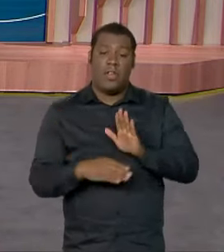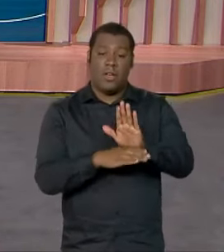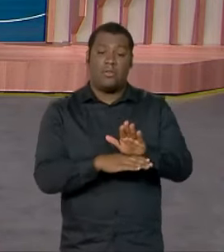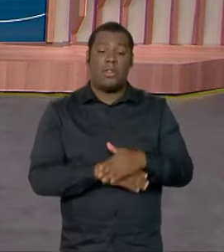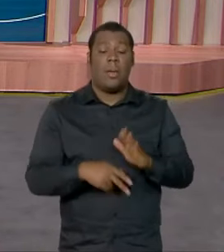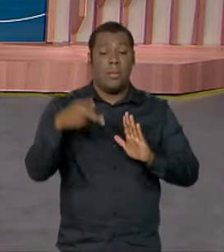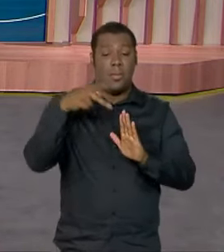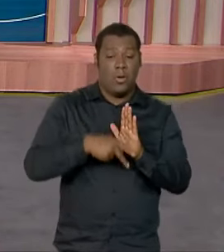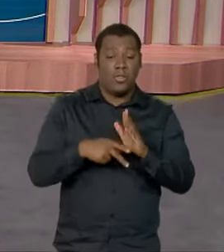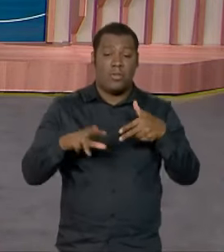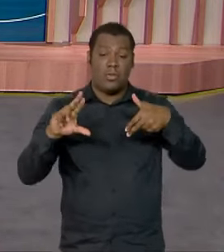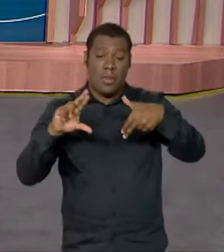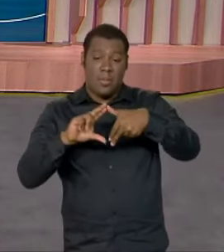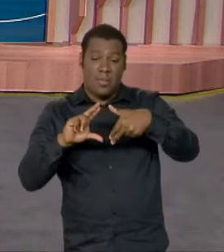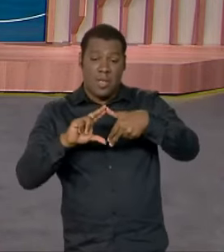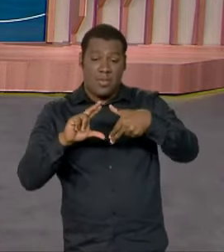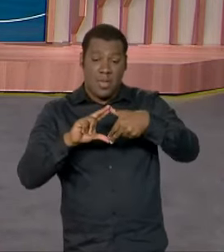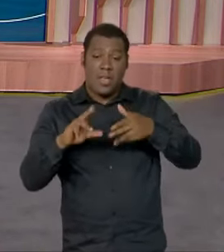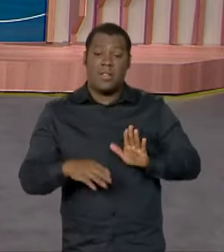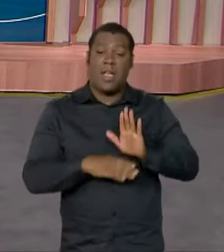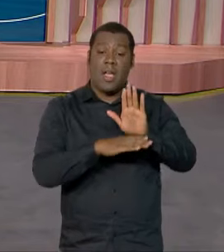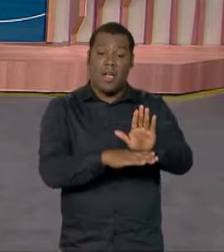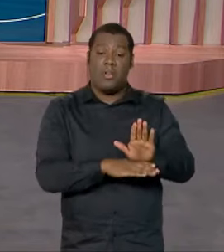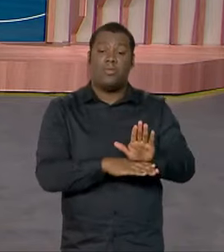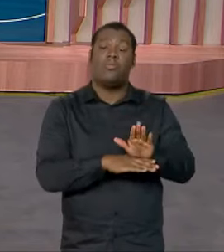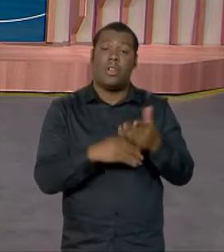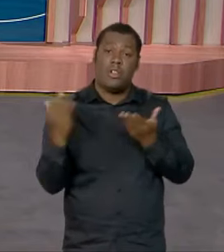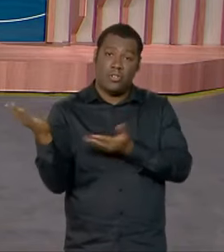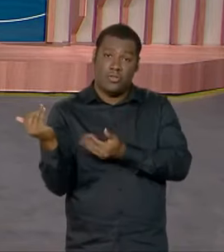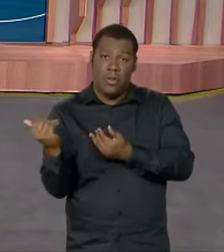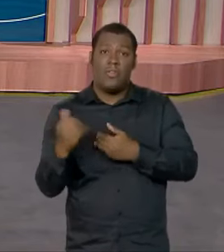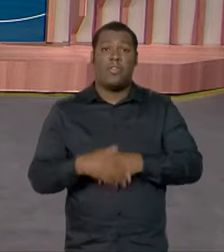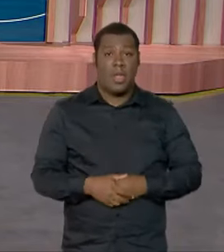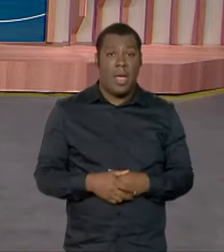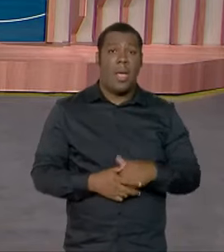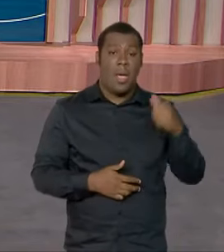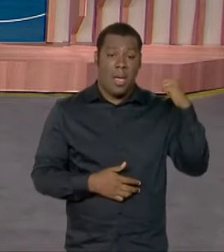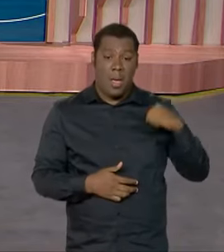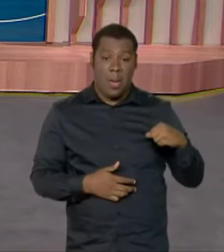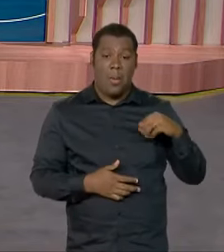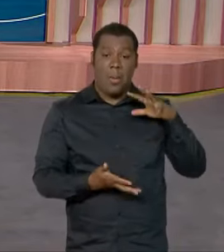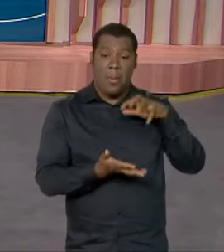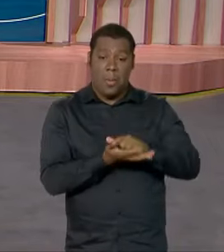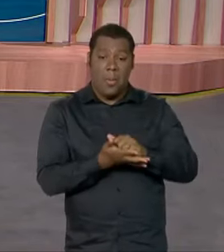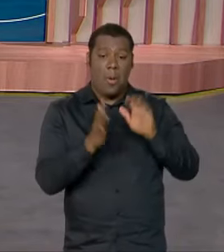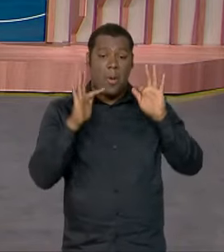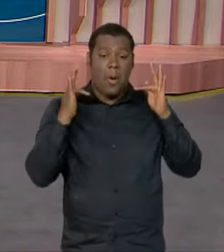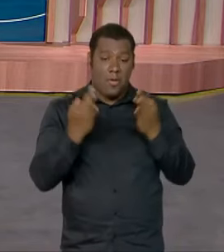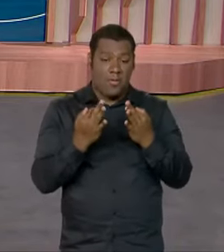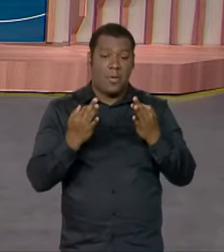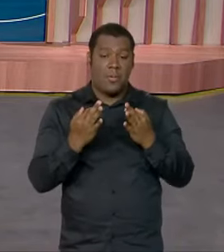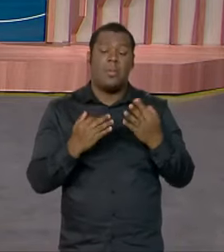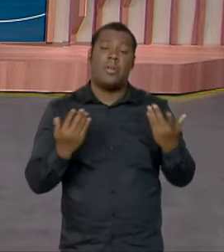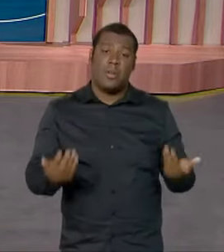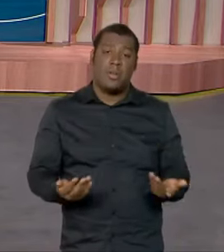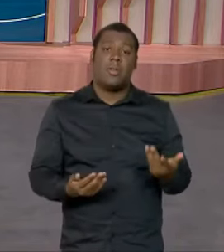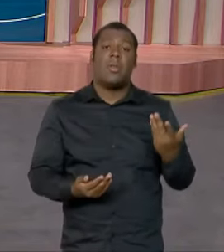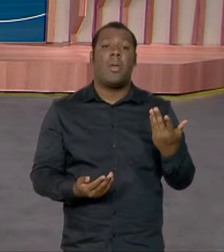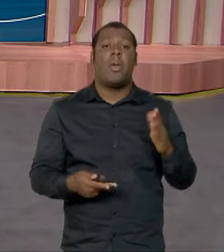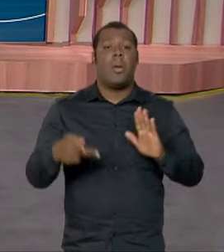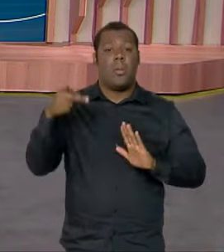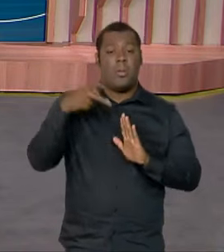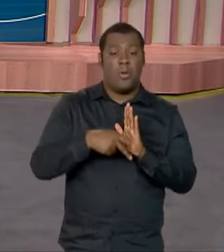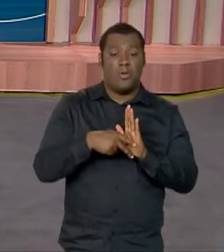Lula, até então o Bolsa Família era referência para o programa. Com a medida provisória assinada hoje, a base para o programa